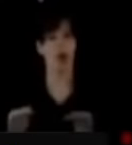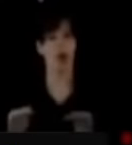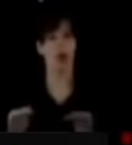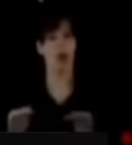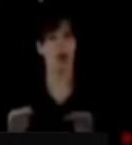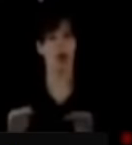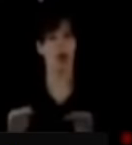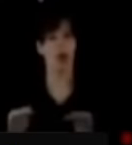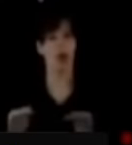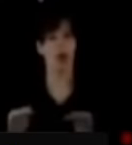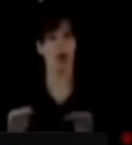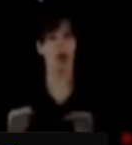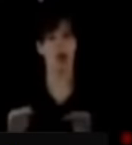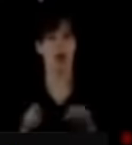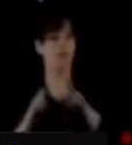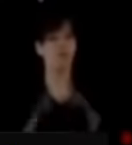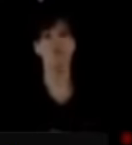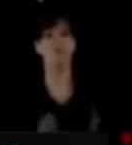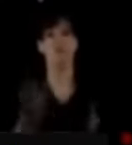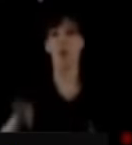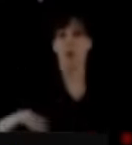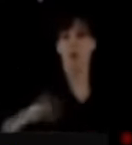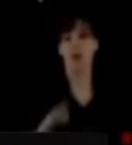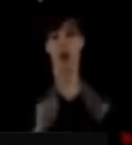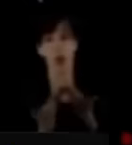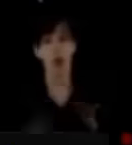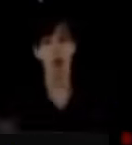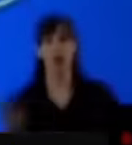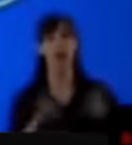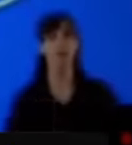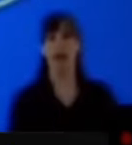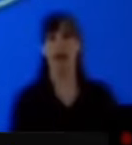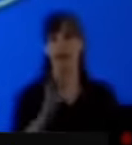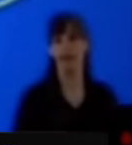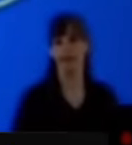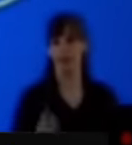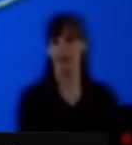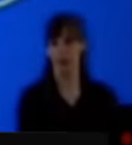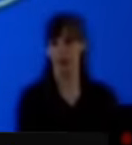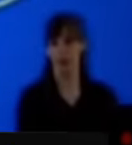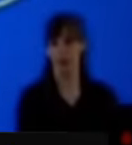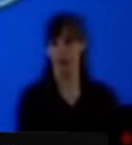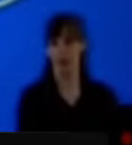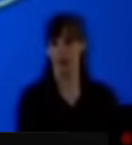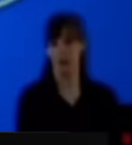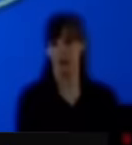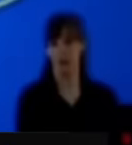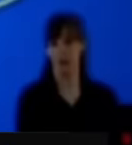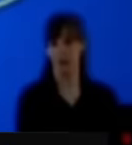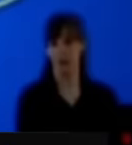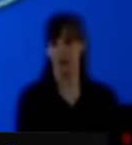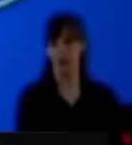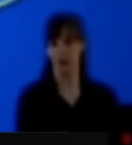pelo criador. A vida, la libertad, a liberdade e a propriedade. Vida, liberdade e